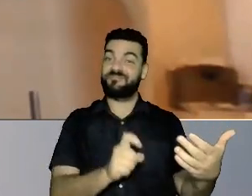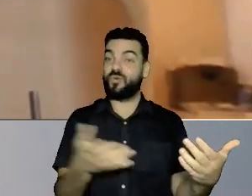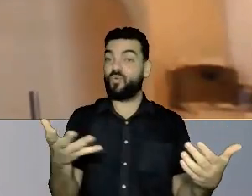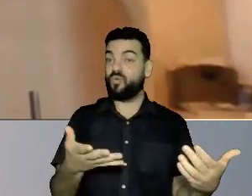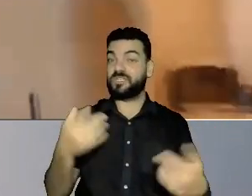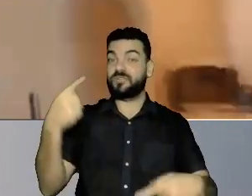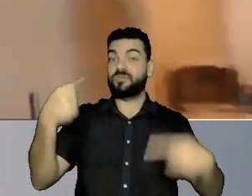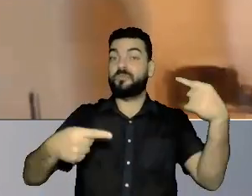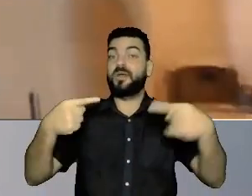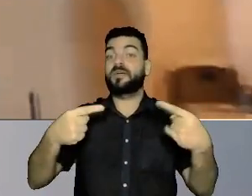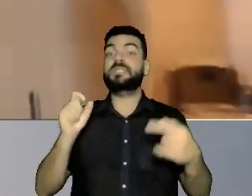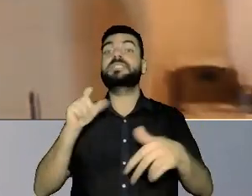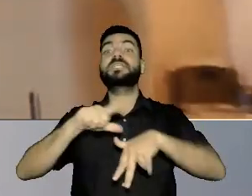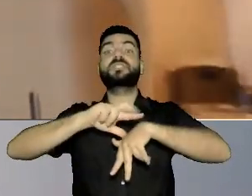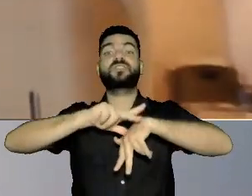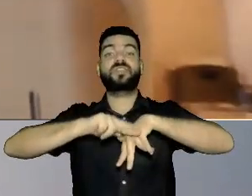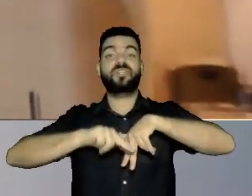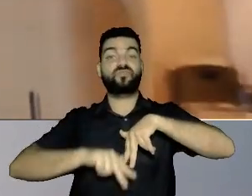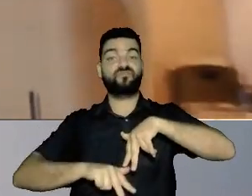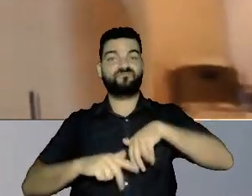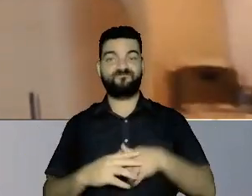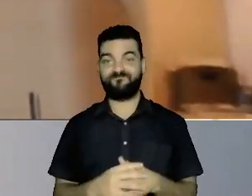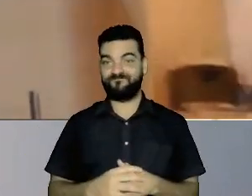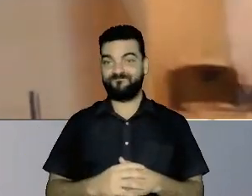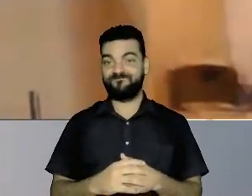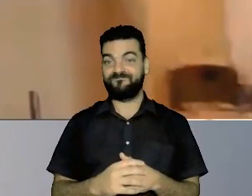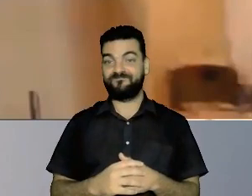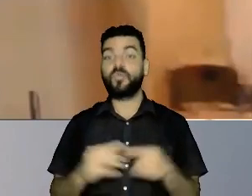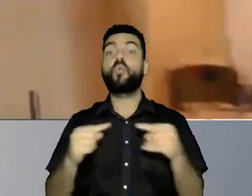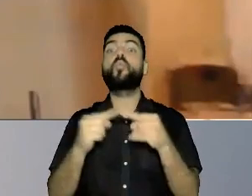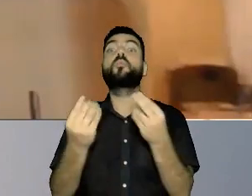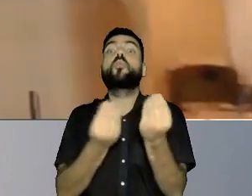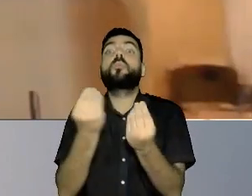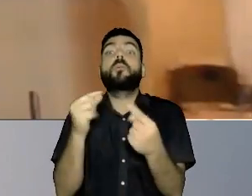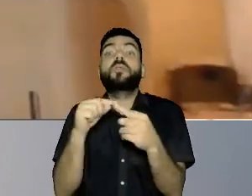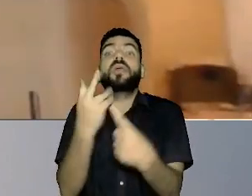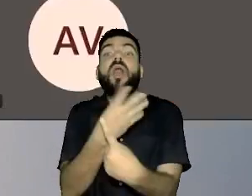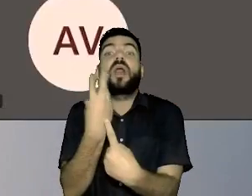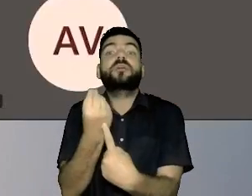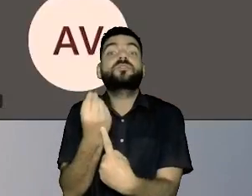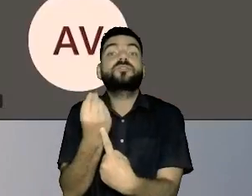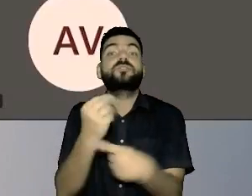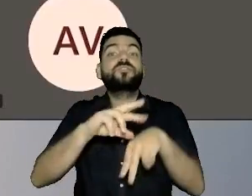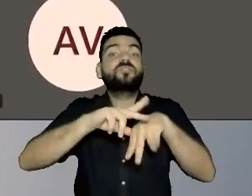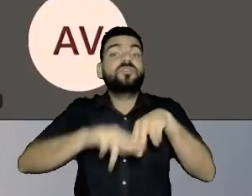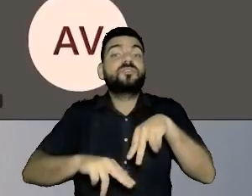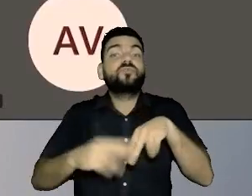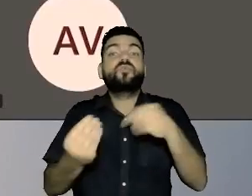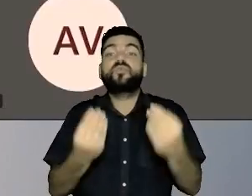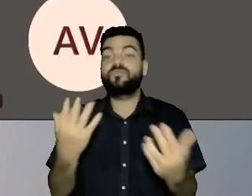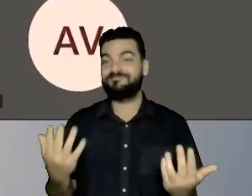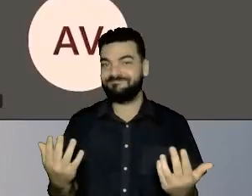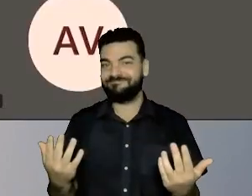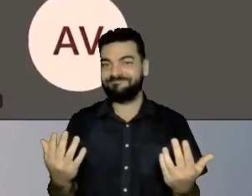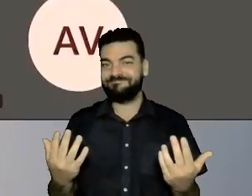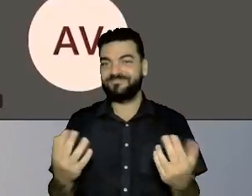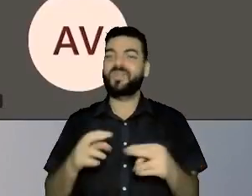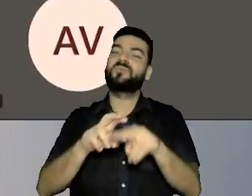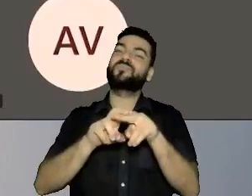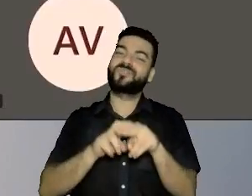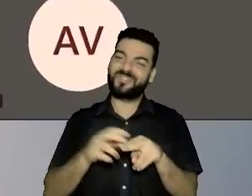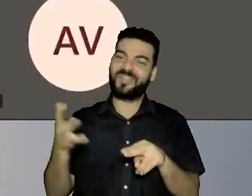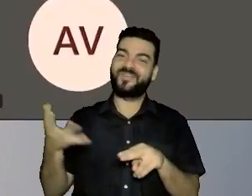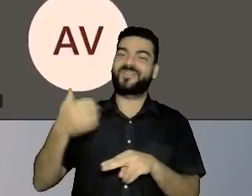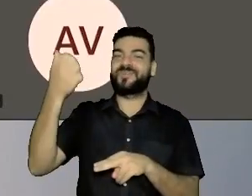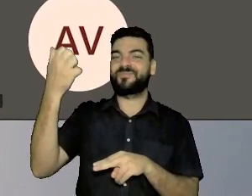do gênero, né? A importância da arte nas questões de gênero. E é por isso que a gente traz aqui esse